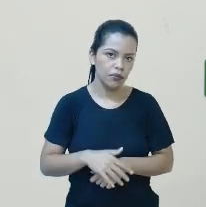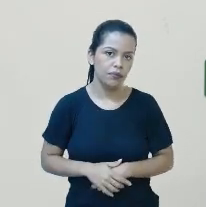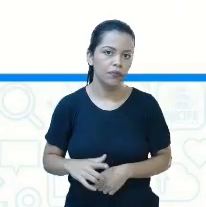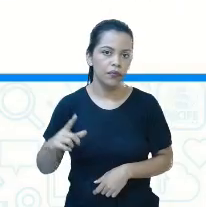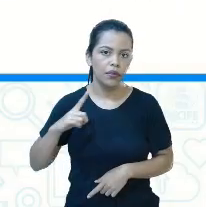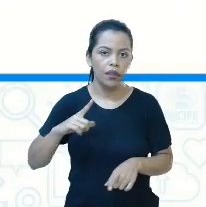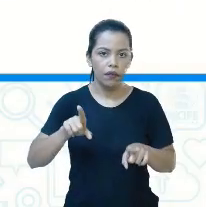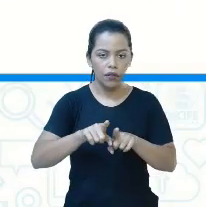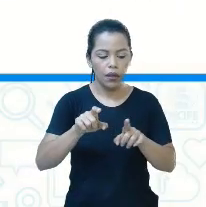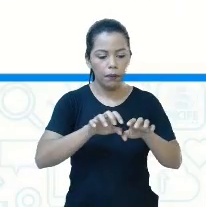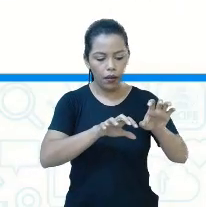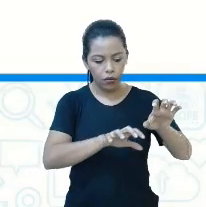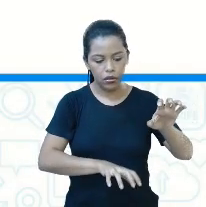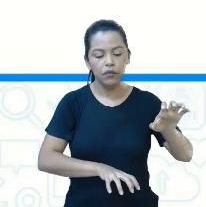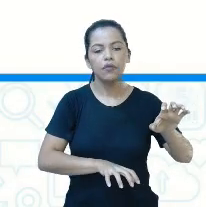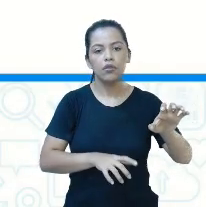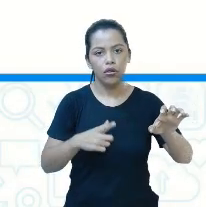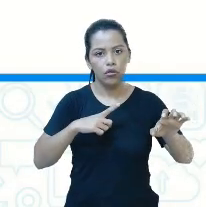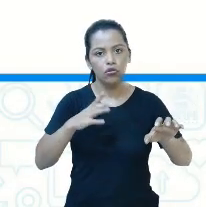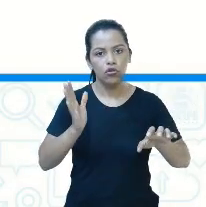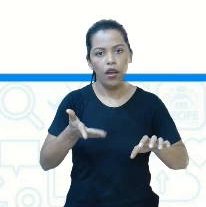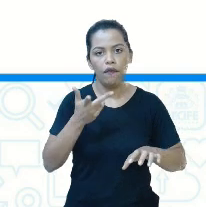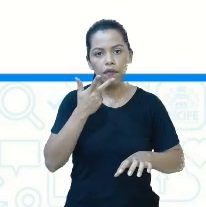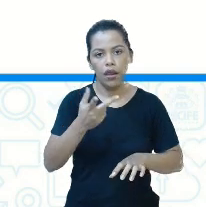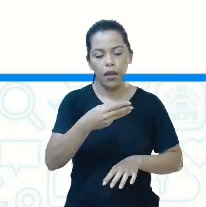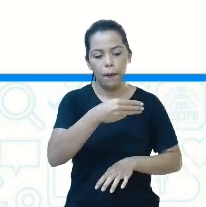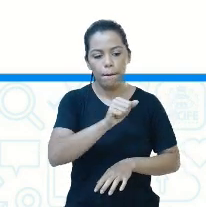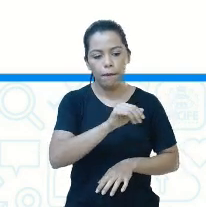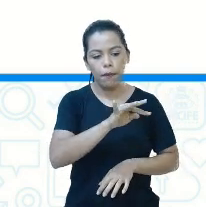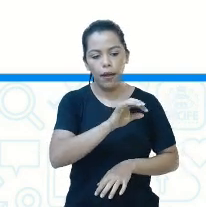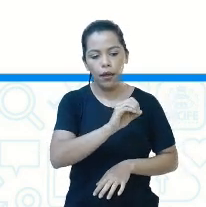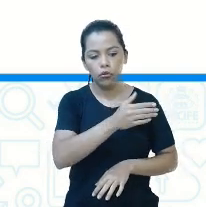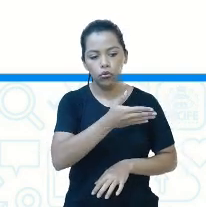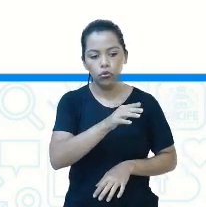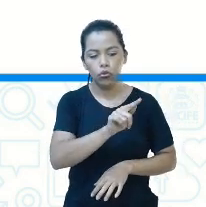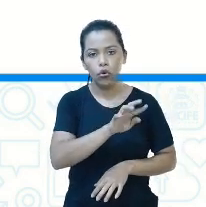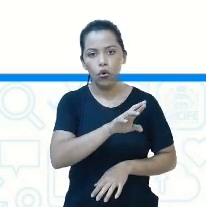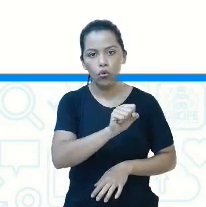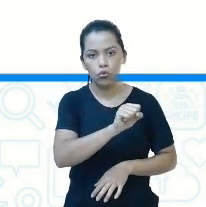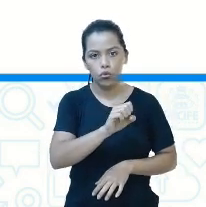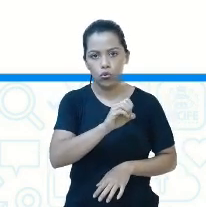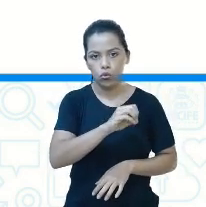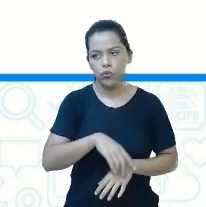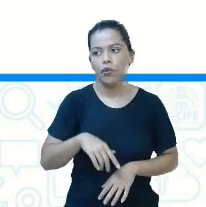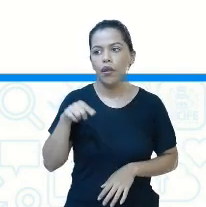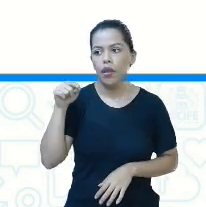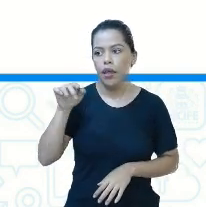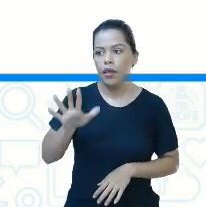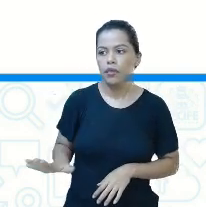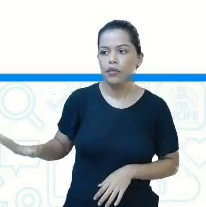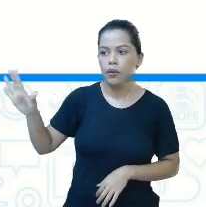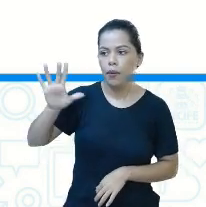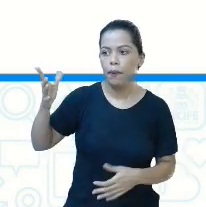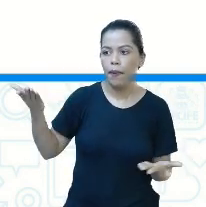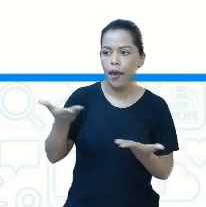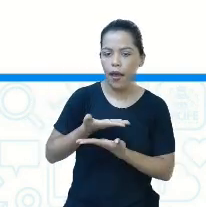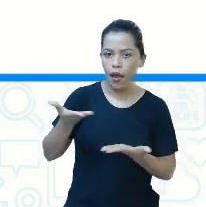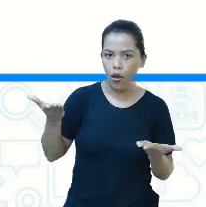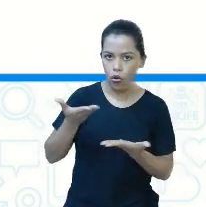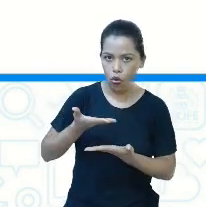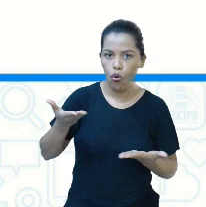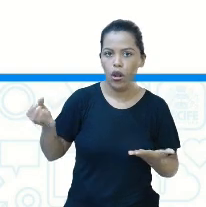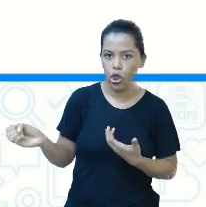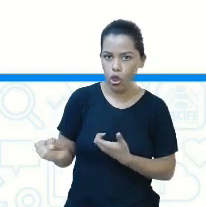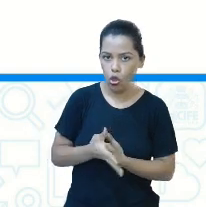Mato Grosso e do Mato Grosso do Sul. Esse mapa aqui está atualizado, tá certo?